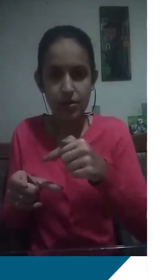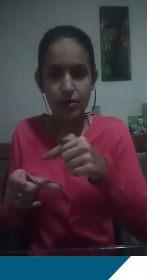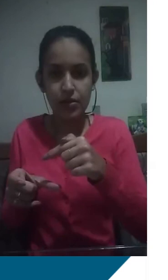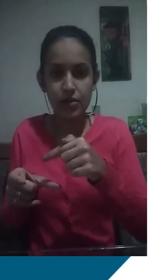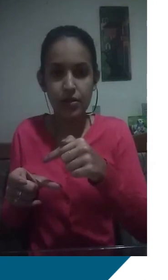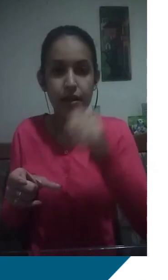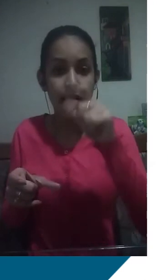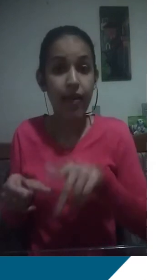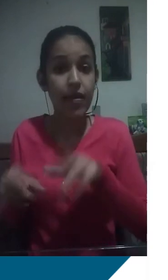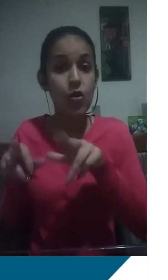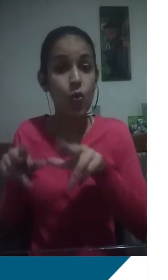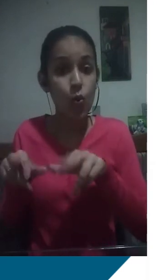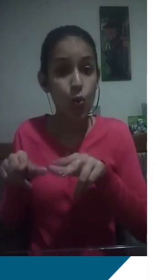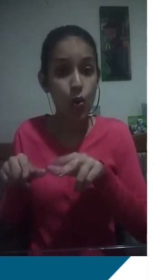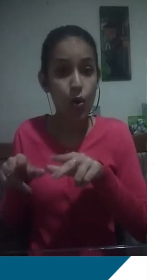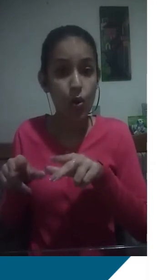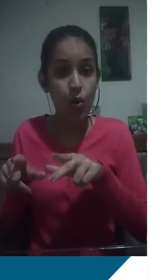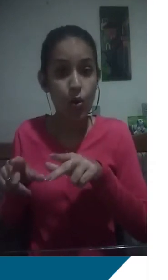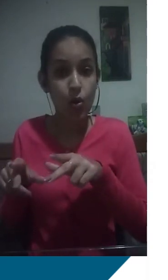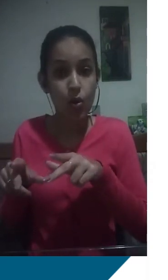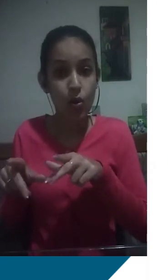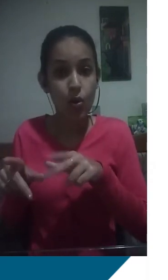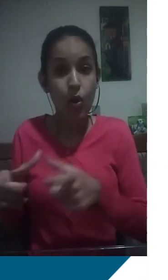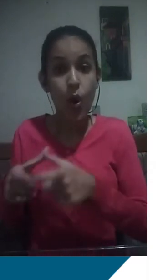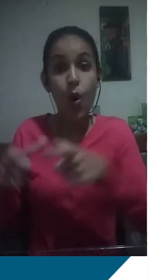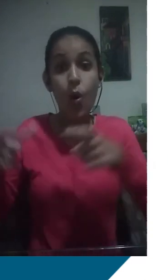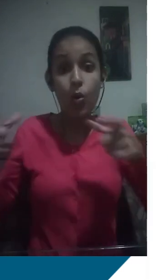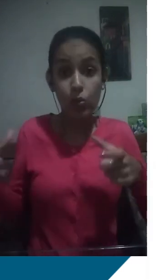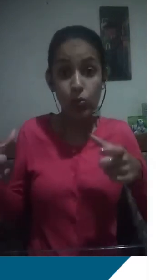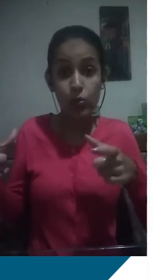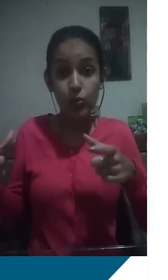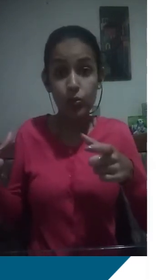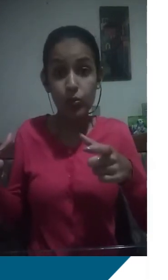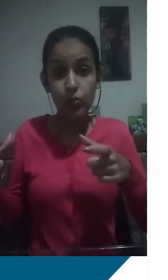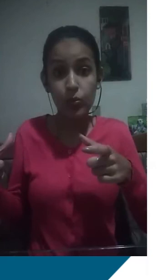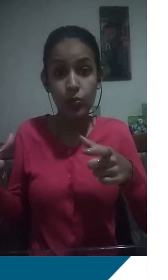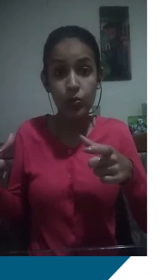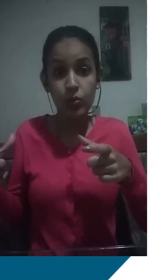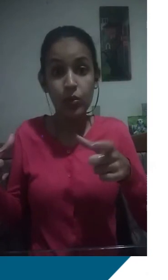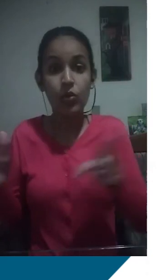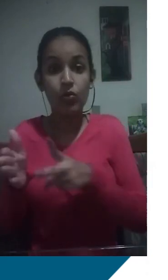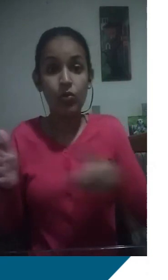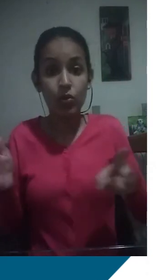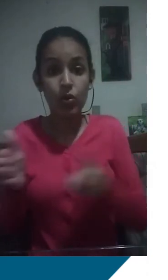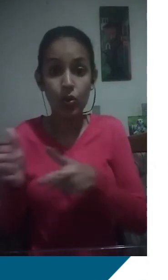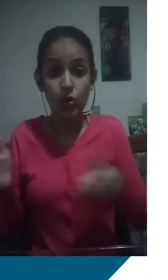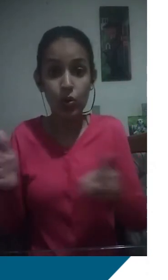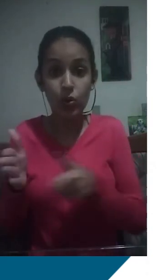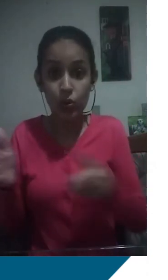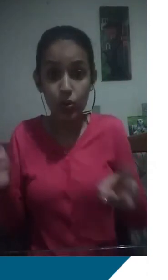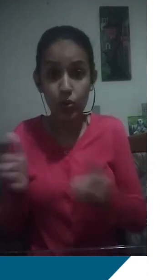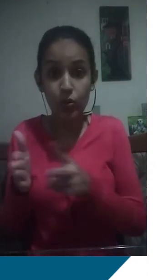a variação de volume que esse líquido sofreu aqui por ter se dilatado? E aí? E